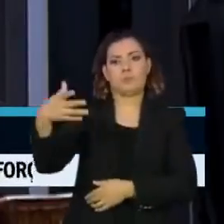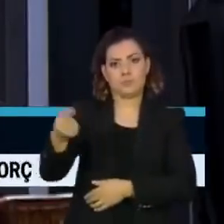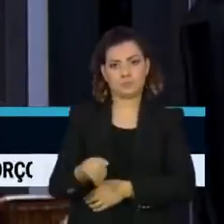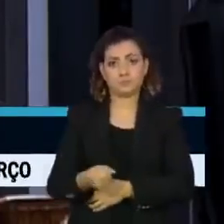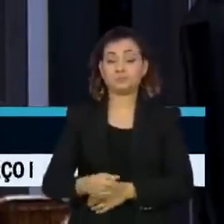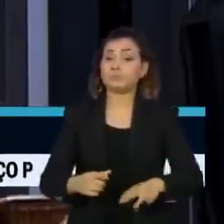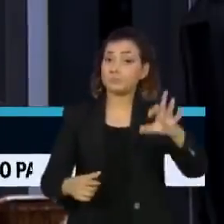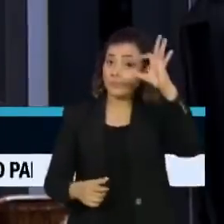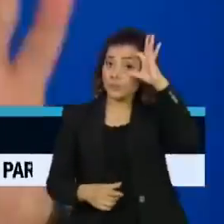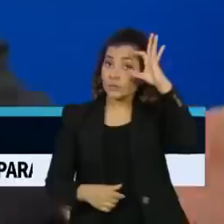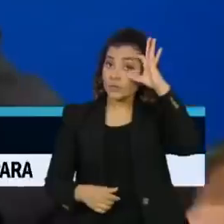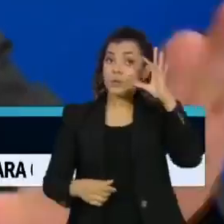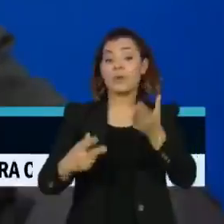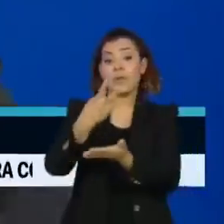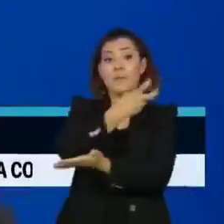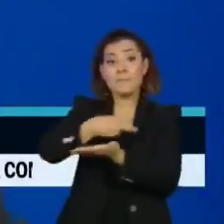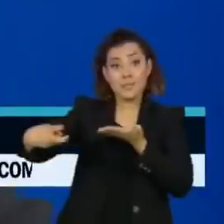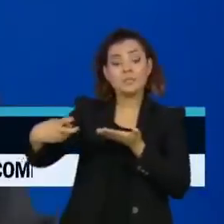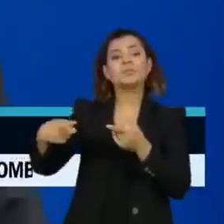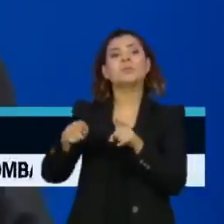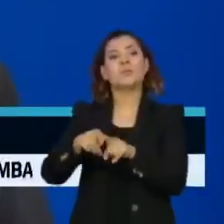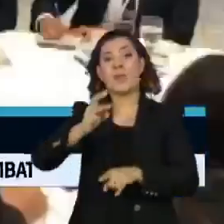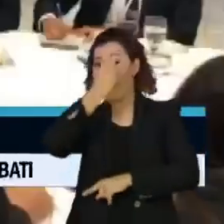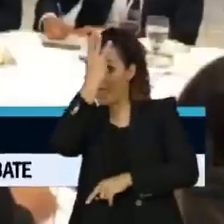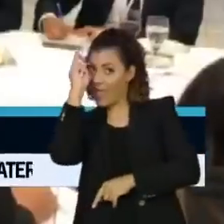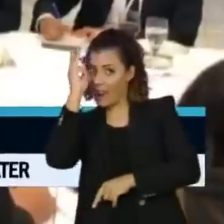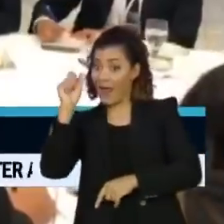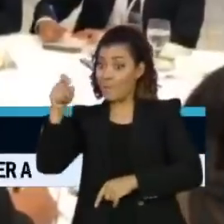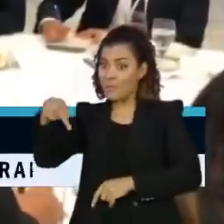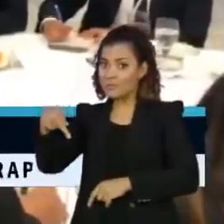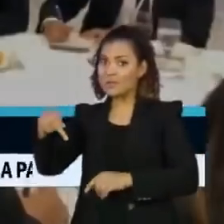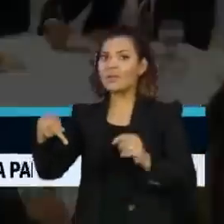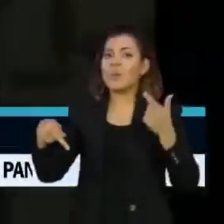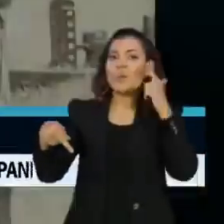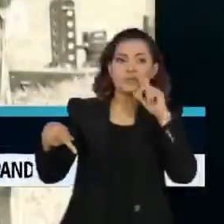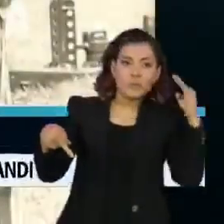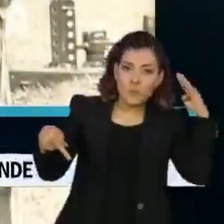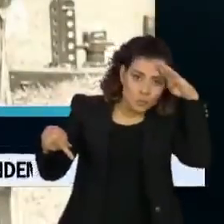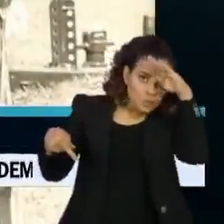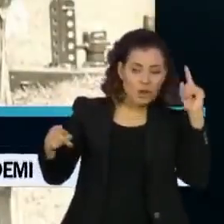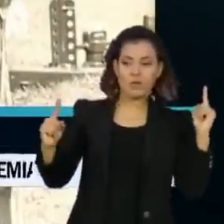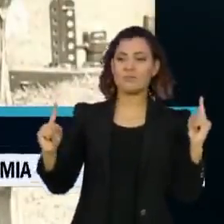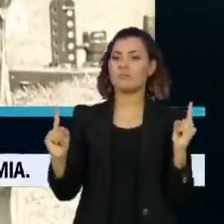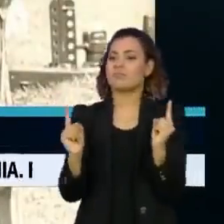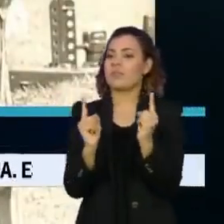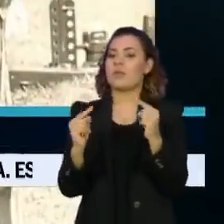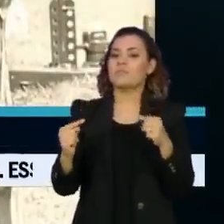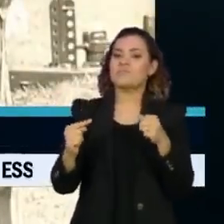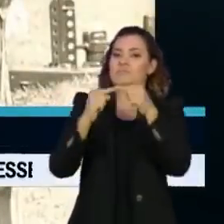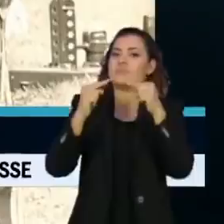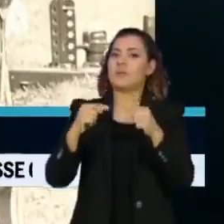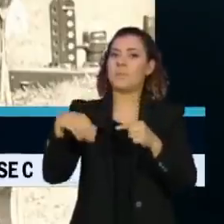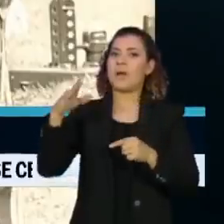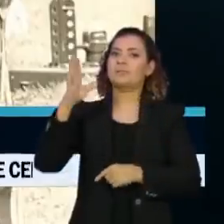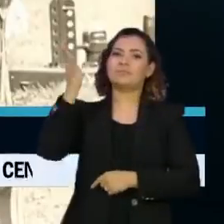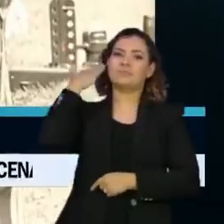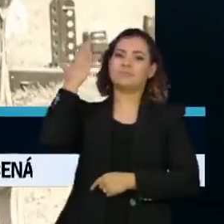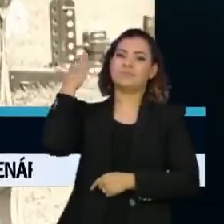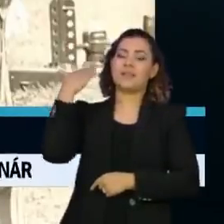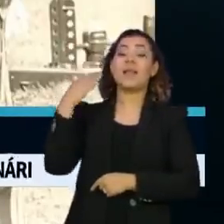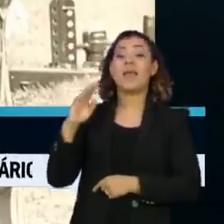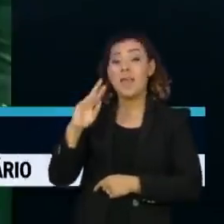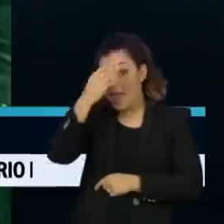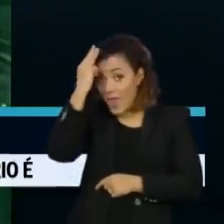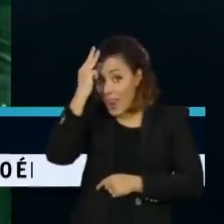em 2016, aproximou Heleno, já na reserva, de Jair Bolsonaro. Eles eram velhos conhecidos. Heleno